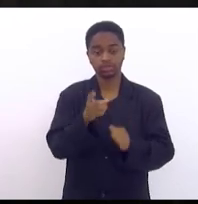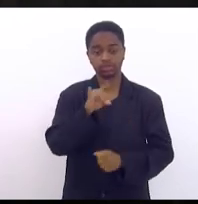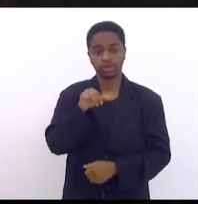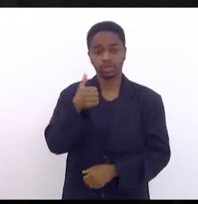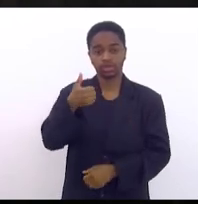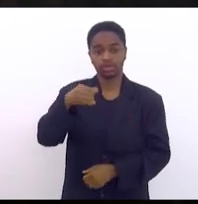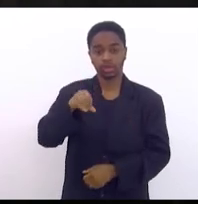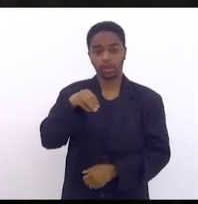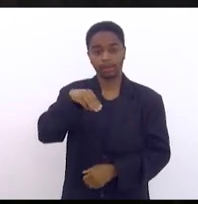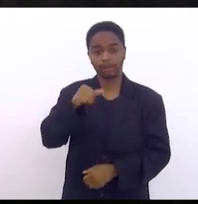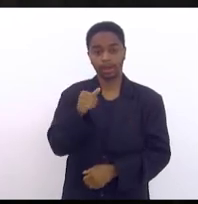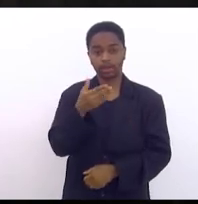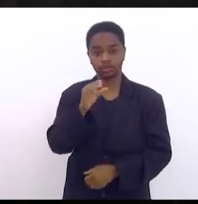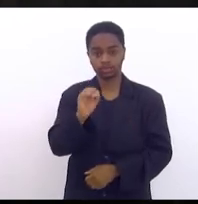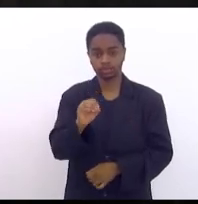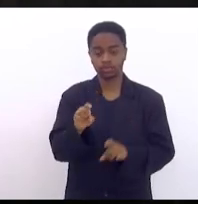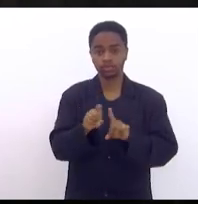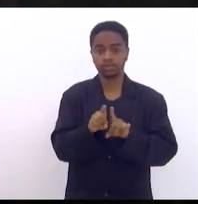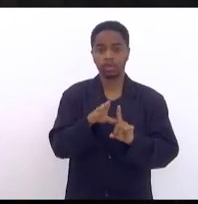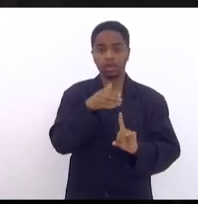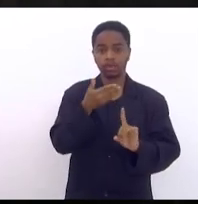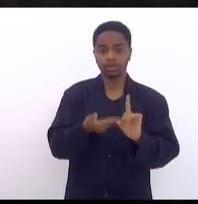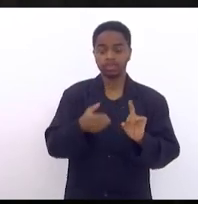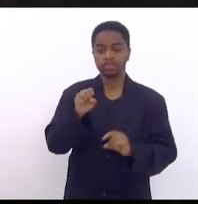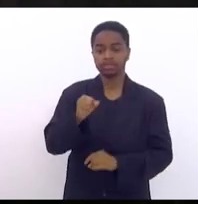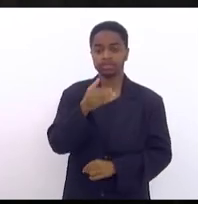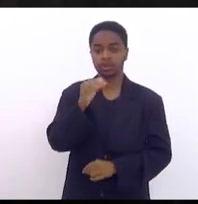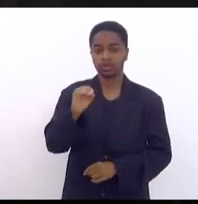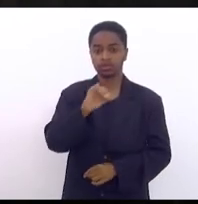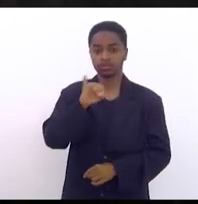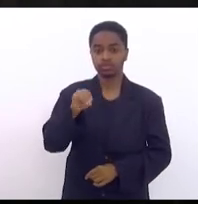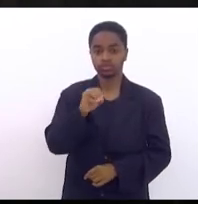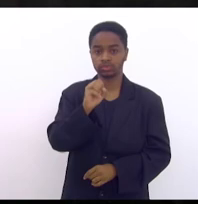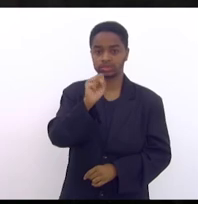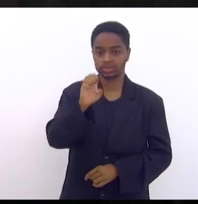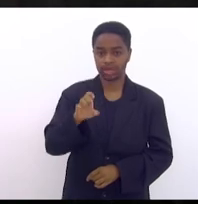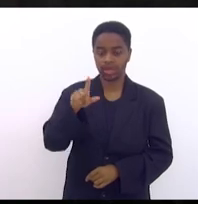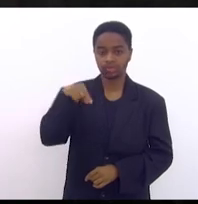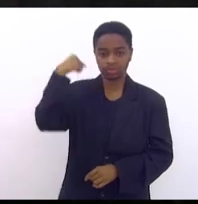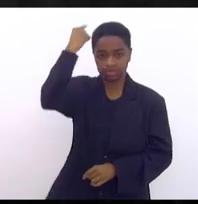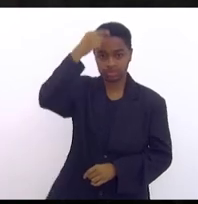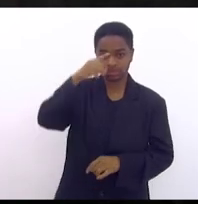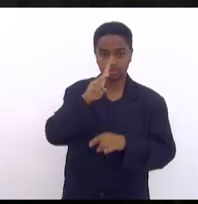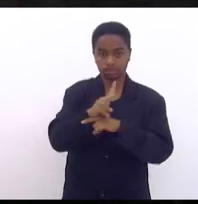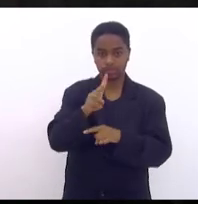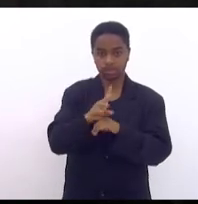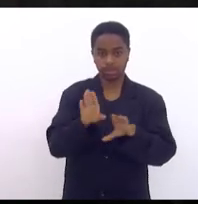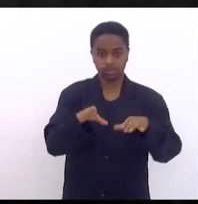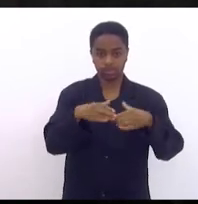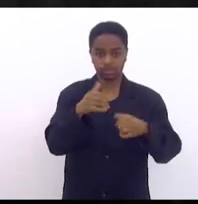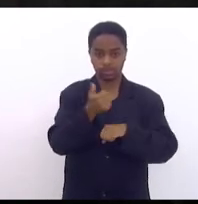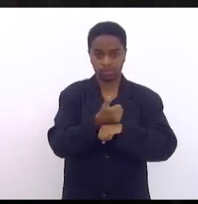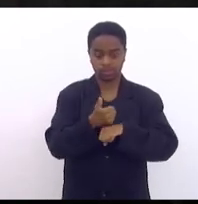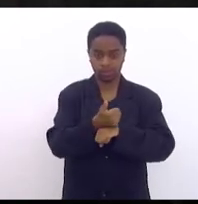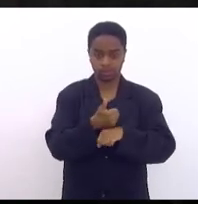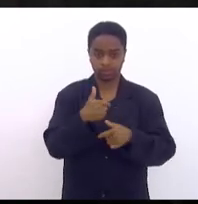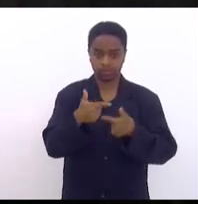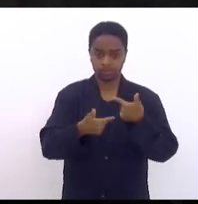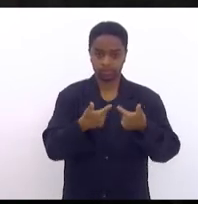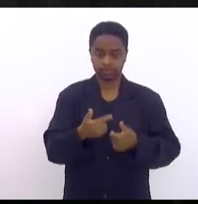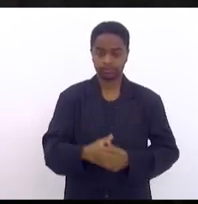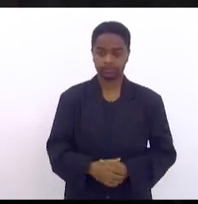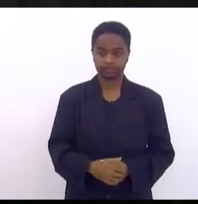março, e é homenagem a São José, que é o padroeiro desta categoria de